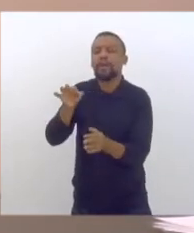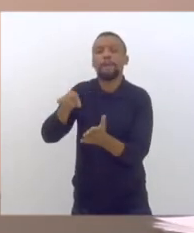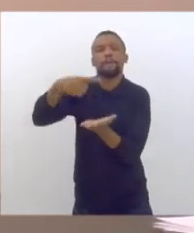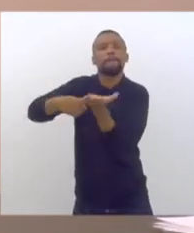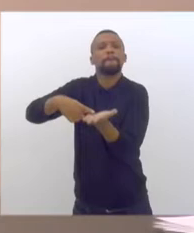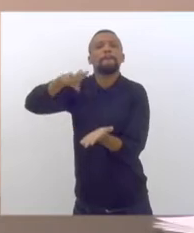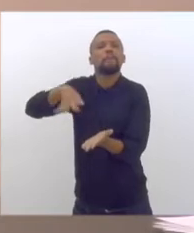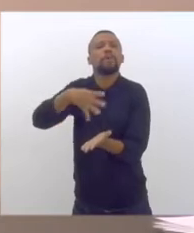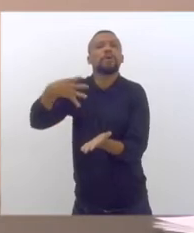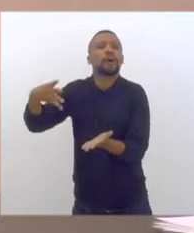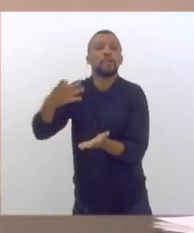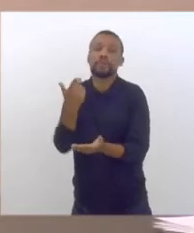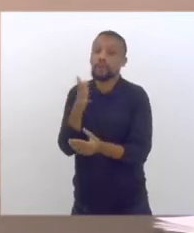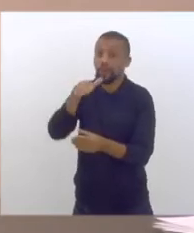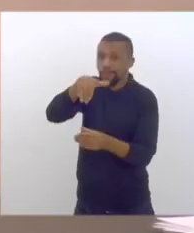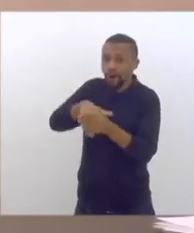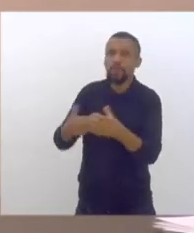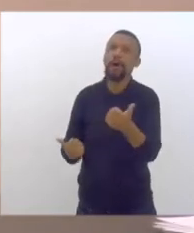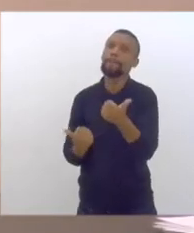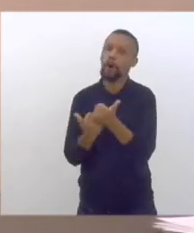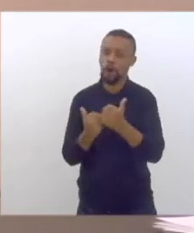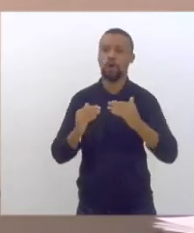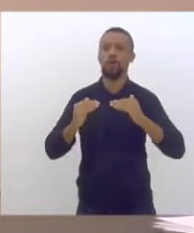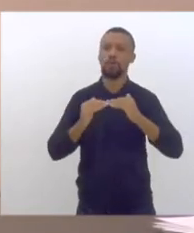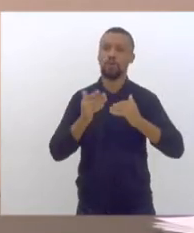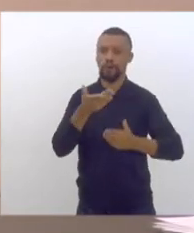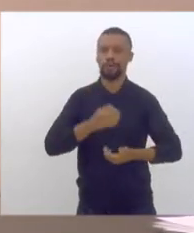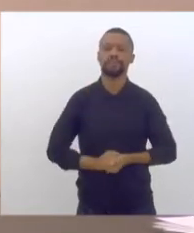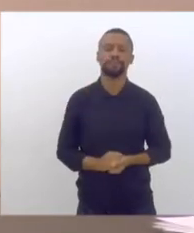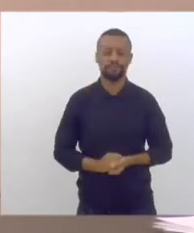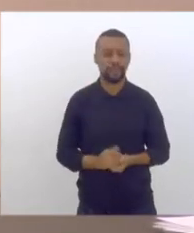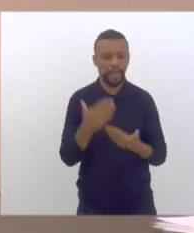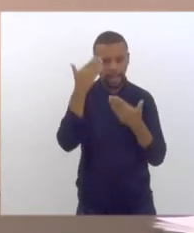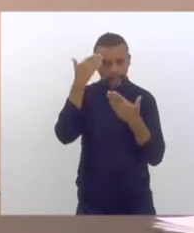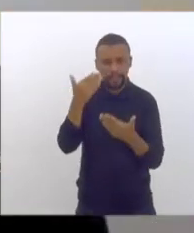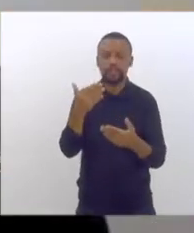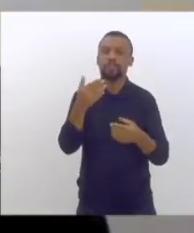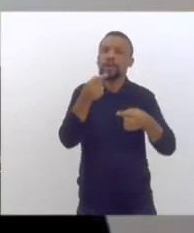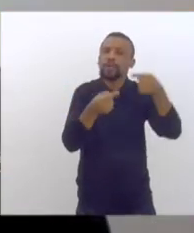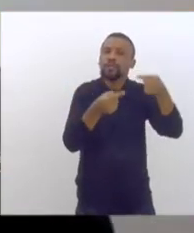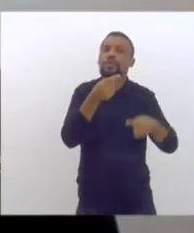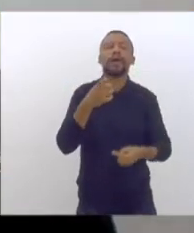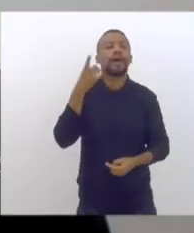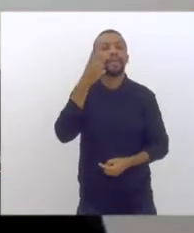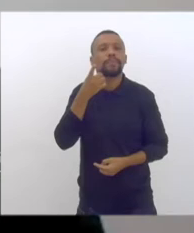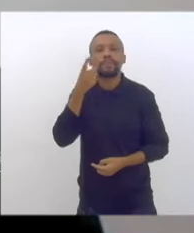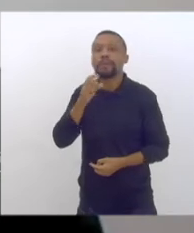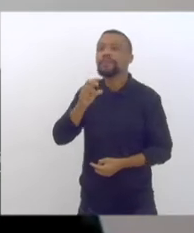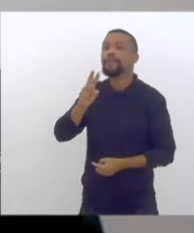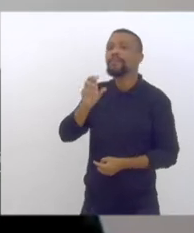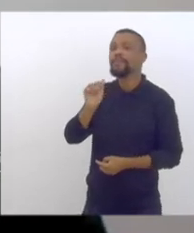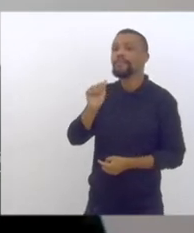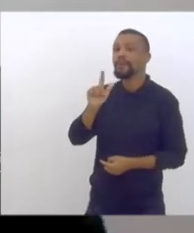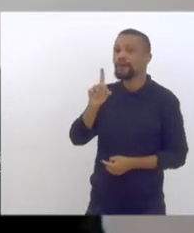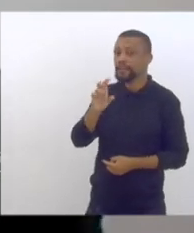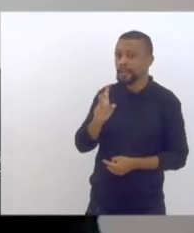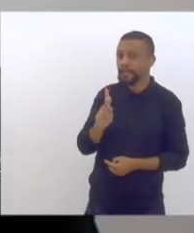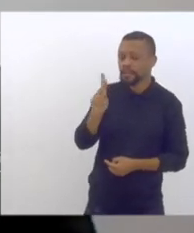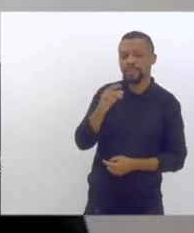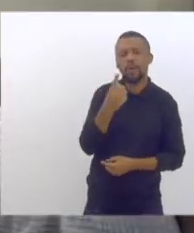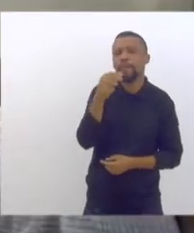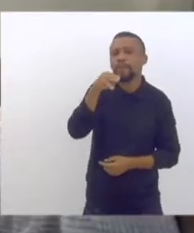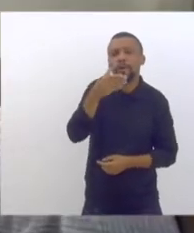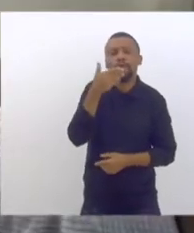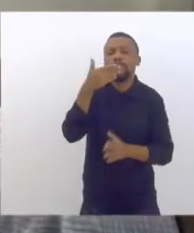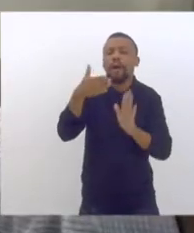botando o show pela condicionalidade efeito de agradeço brascunha Deputado waldeck Carneiro não é em um minuto ele ia